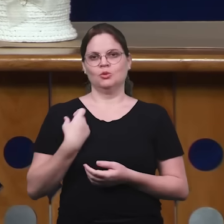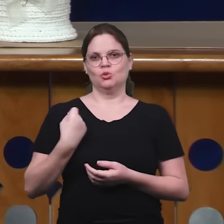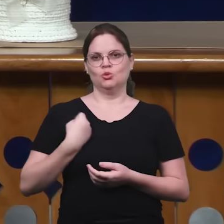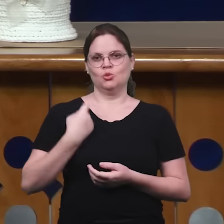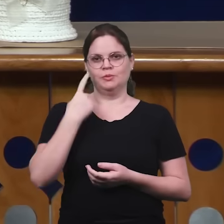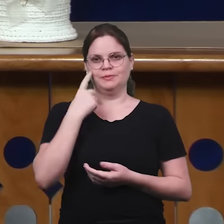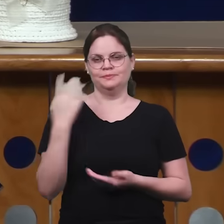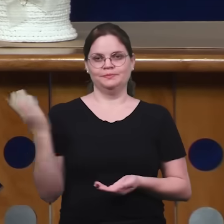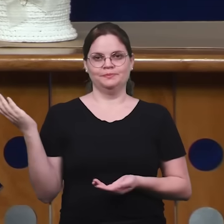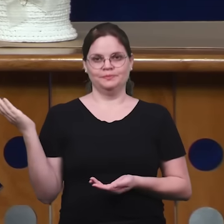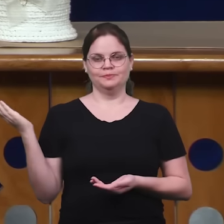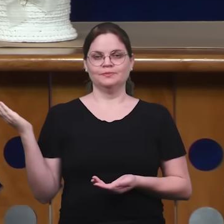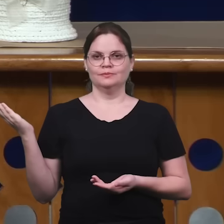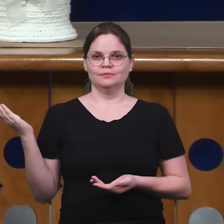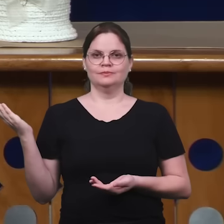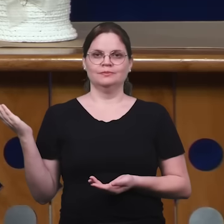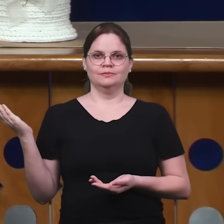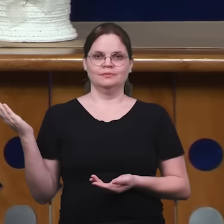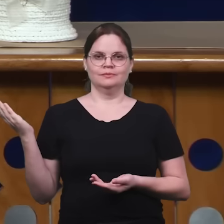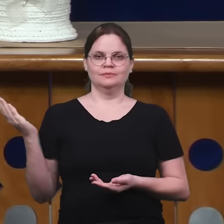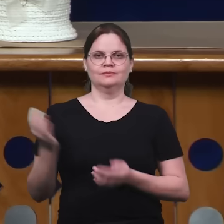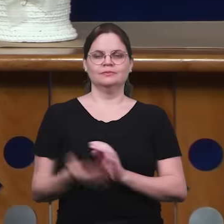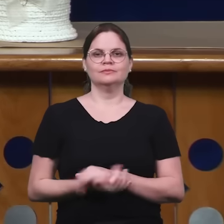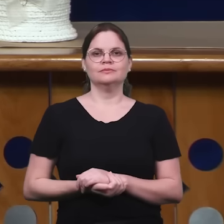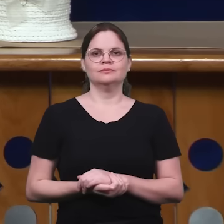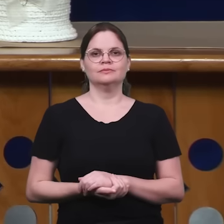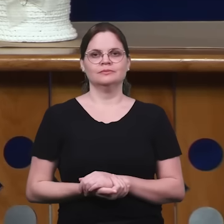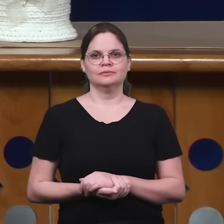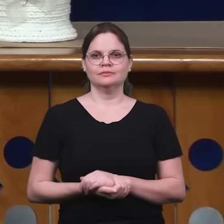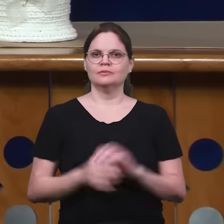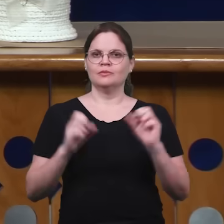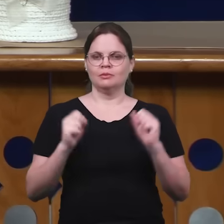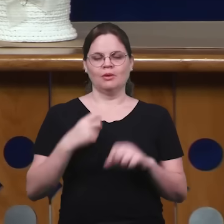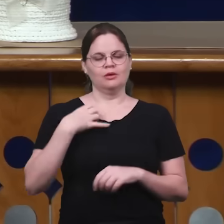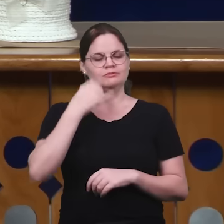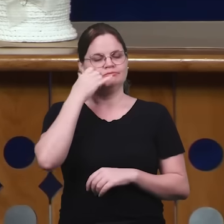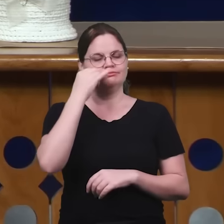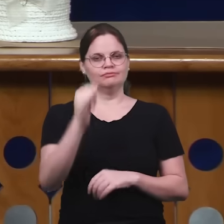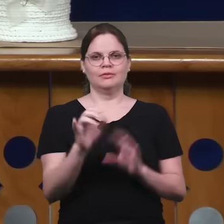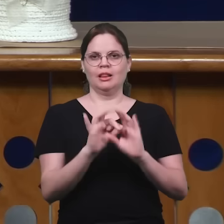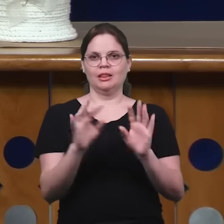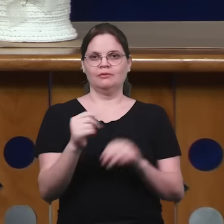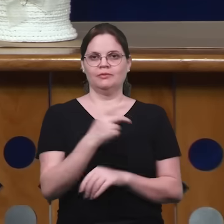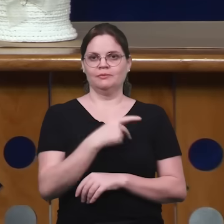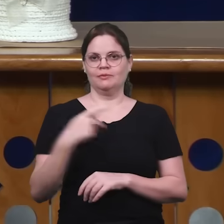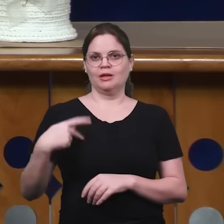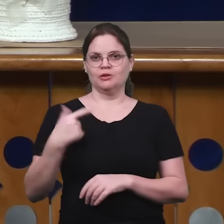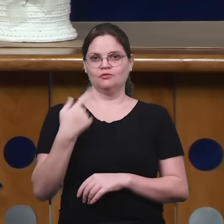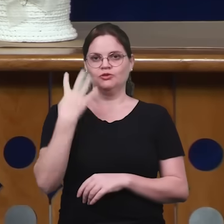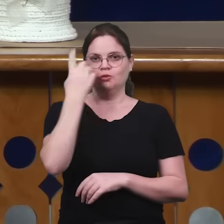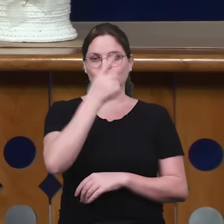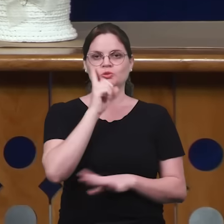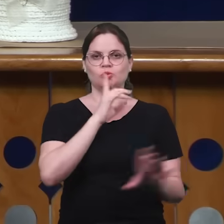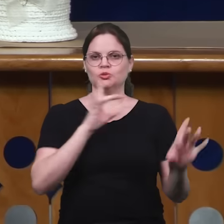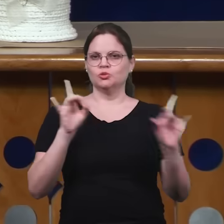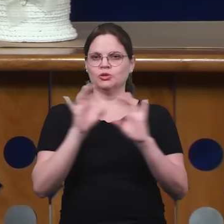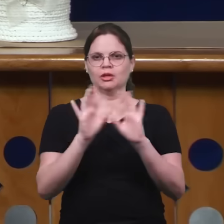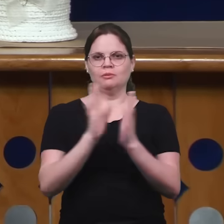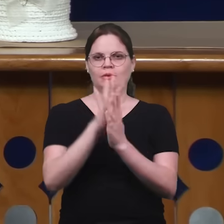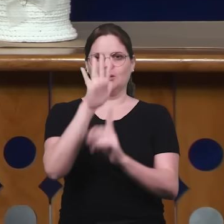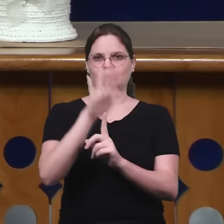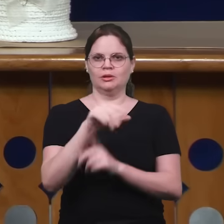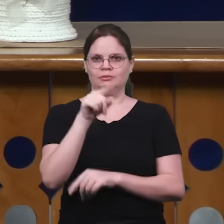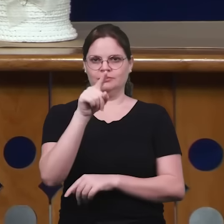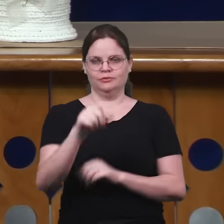desculpa, 0800 707 3076. Você pode ligar e um pastor 24 horas estará disponível para orar por